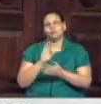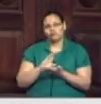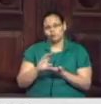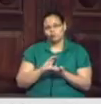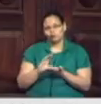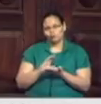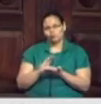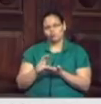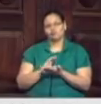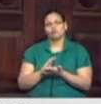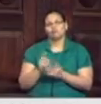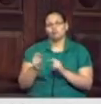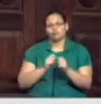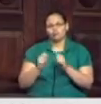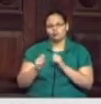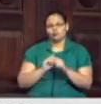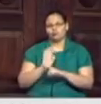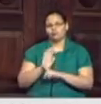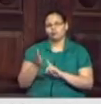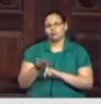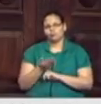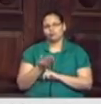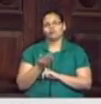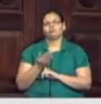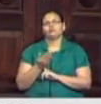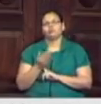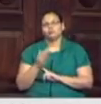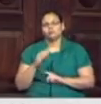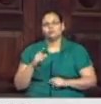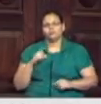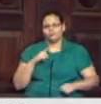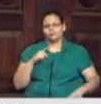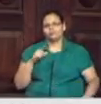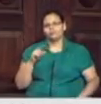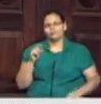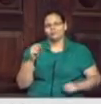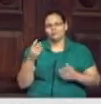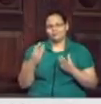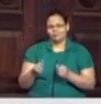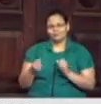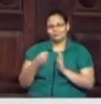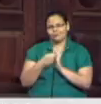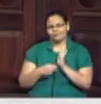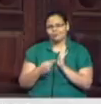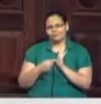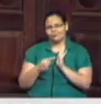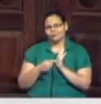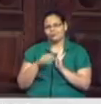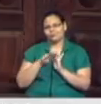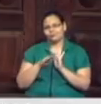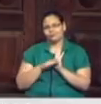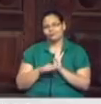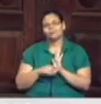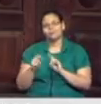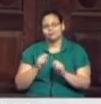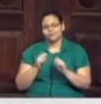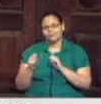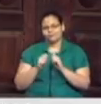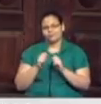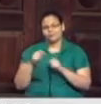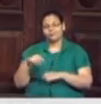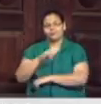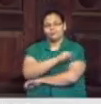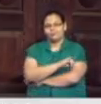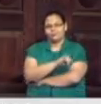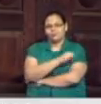O Conselho Estadual aprovou um plano decenal, um plano estadual de economia solidária para o Rio de Janeiro,